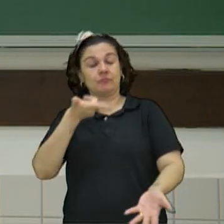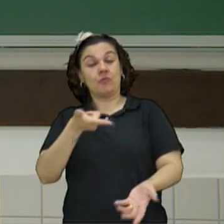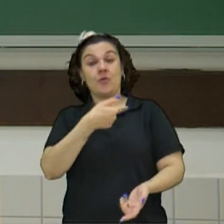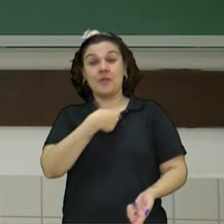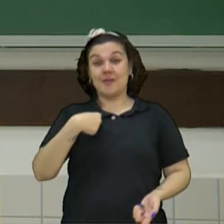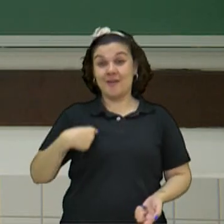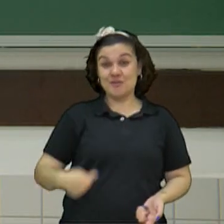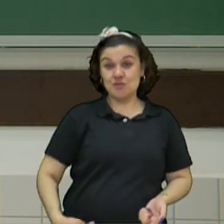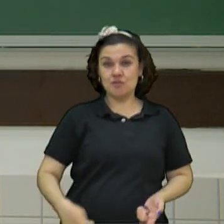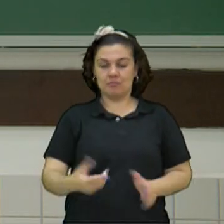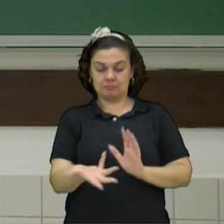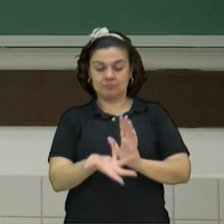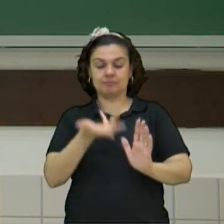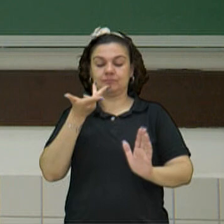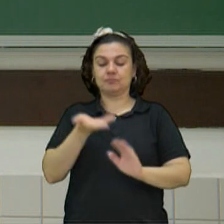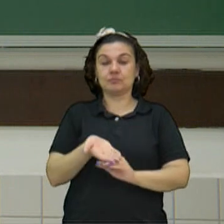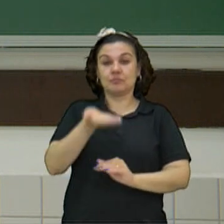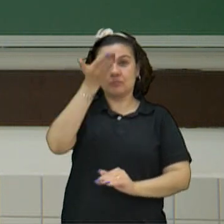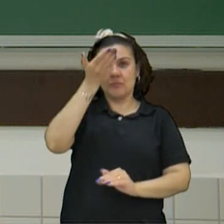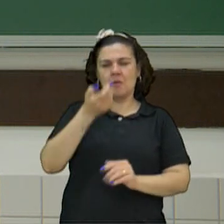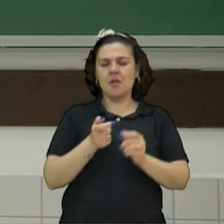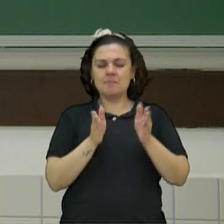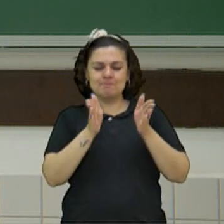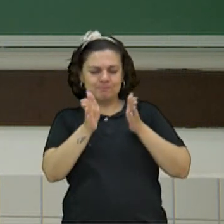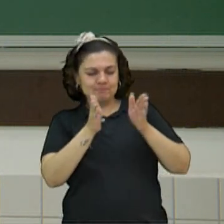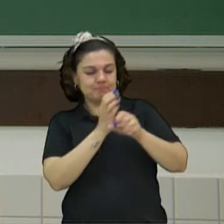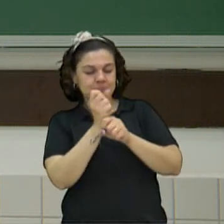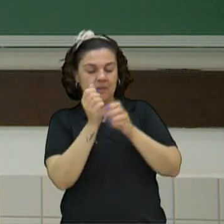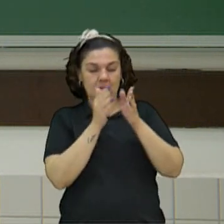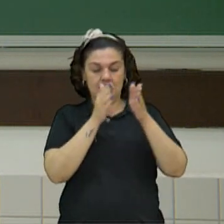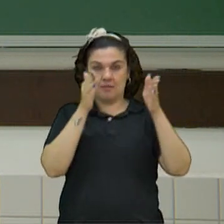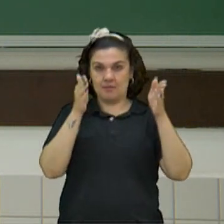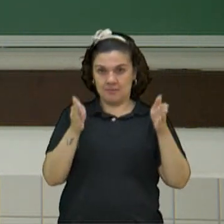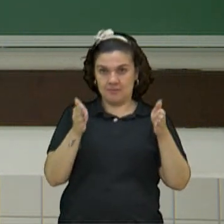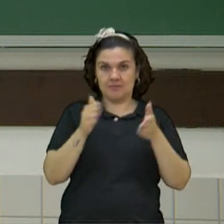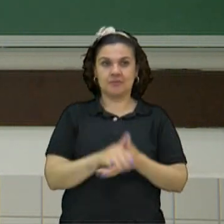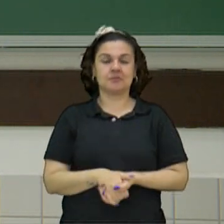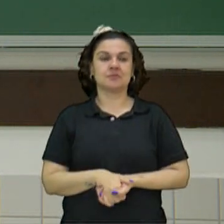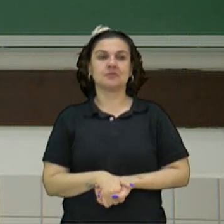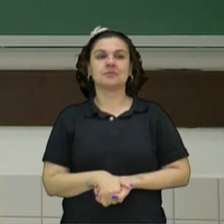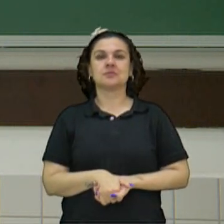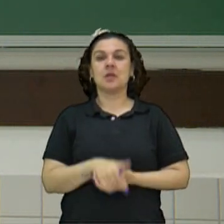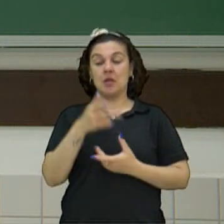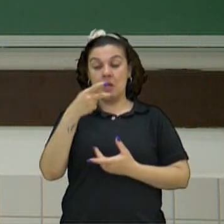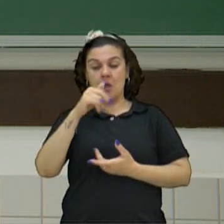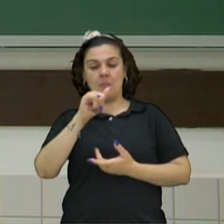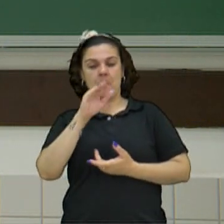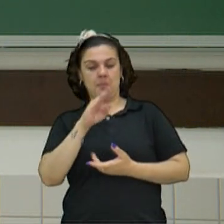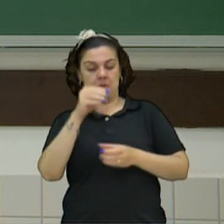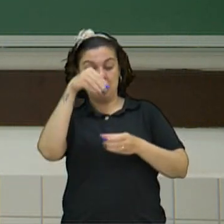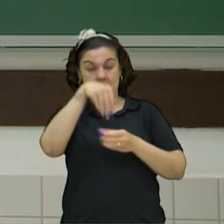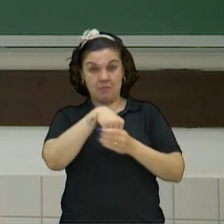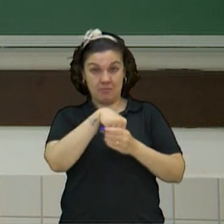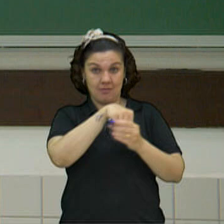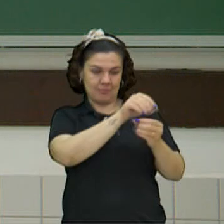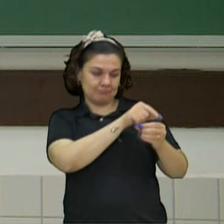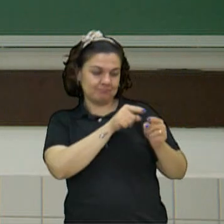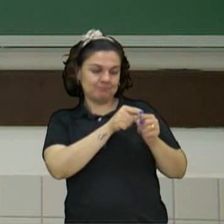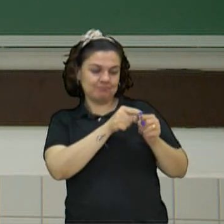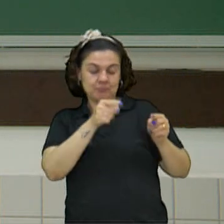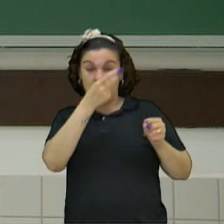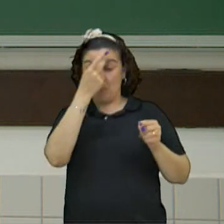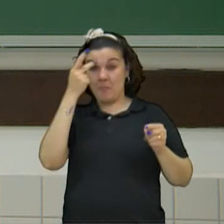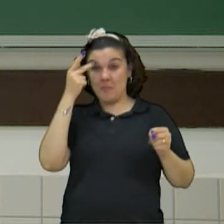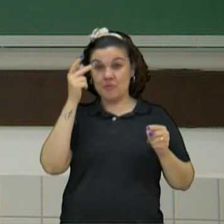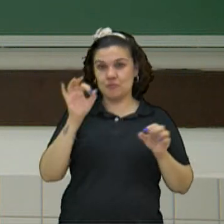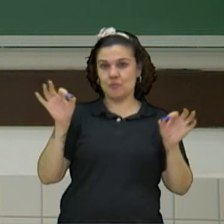eles conseguiram em pouco tempo do ponto de vista de PIB, Produto Interno Bruto, número de pessoas